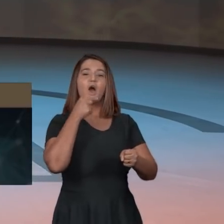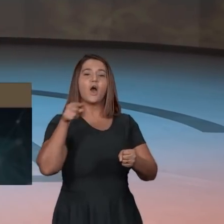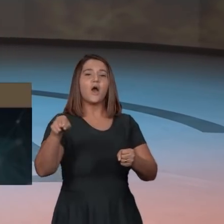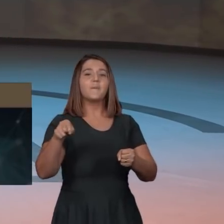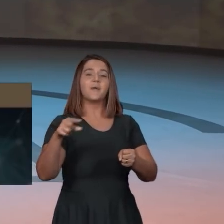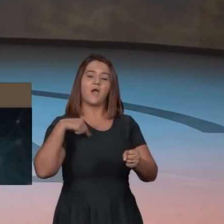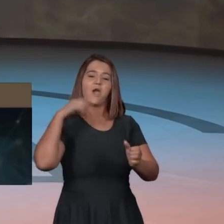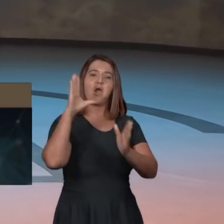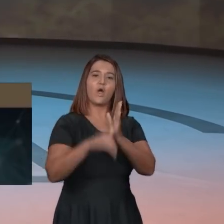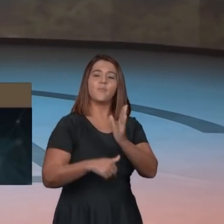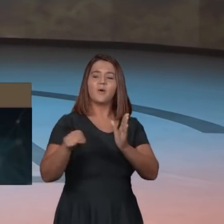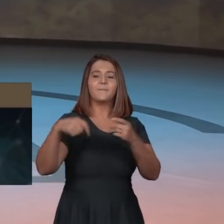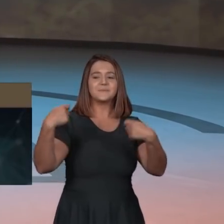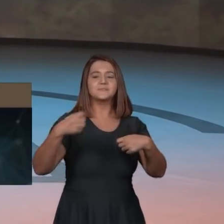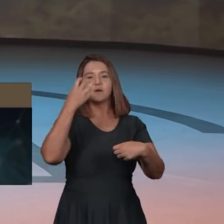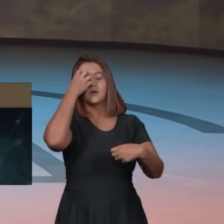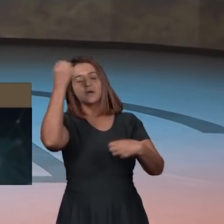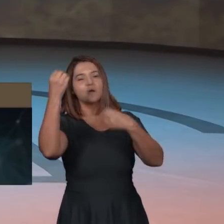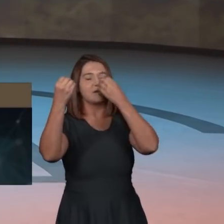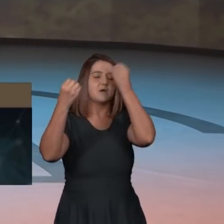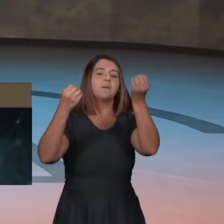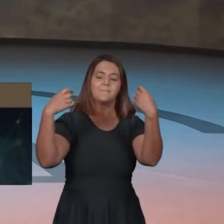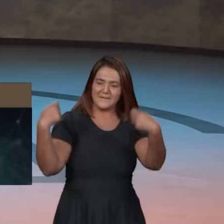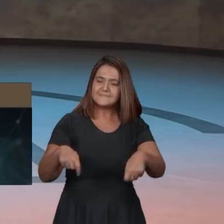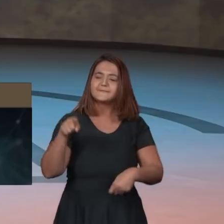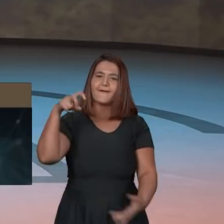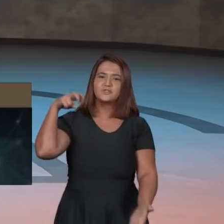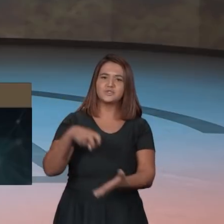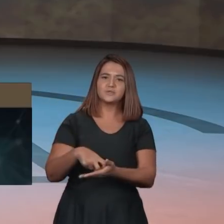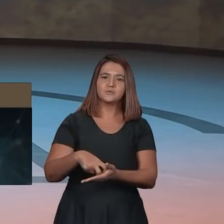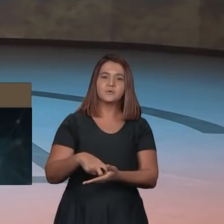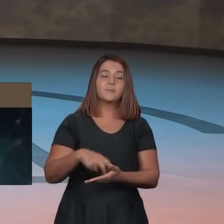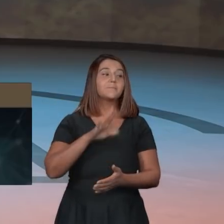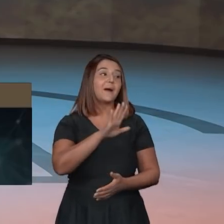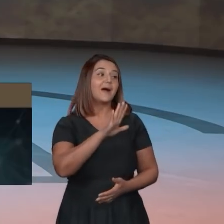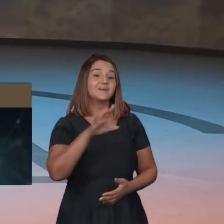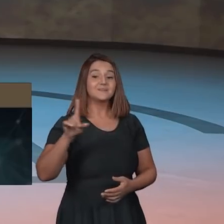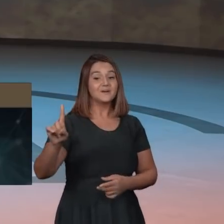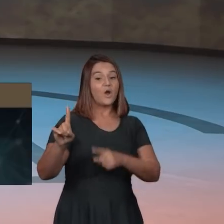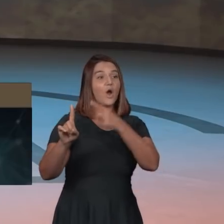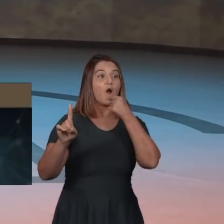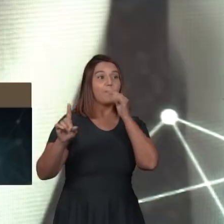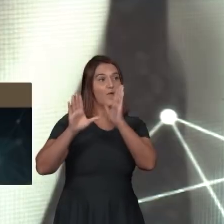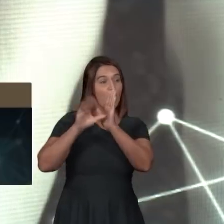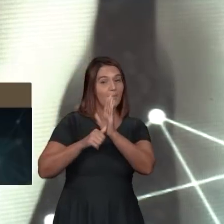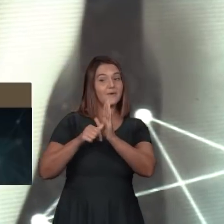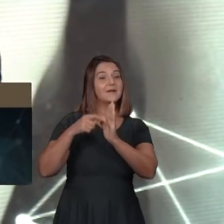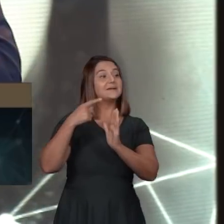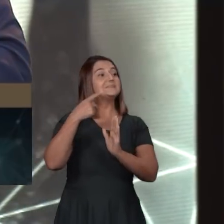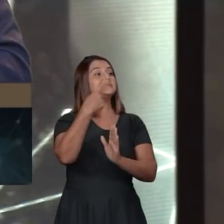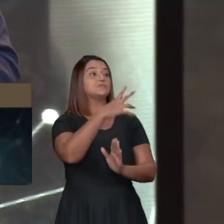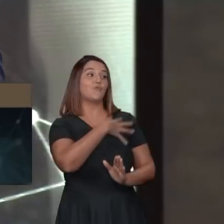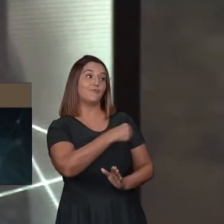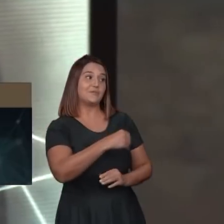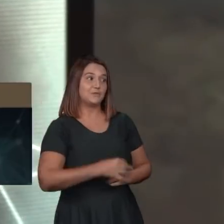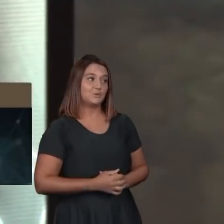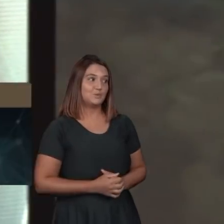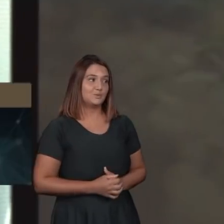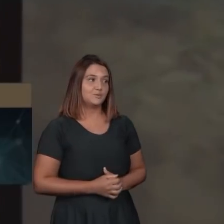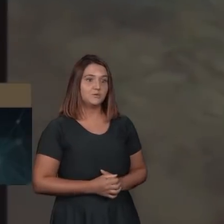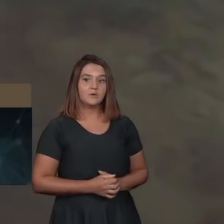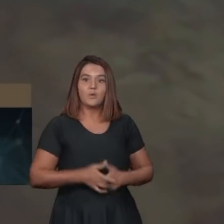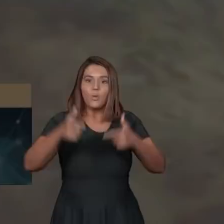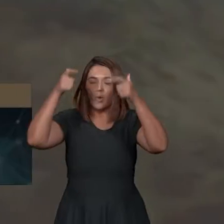arrancados, mas é o filho do rei, é o seu filho, Majestade, é o príncipe. O que você faria no lugar daquele